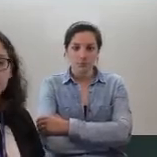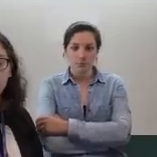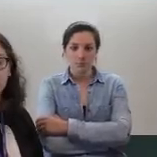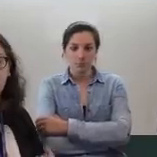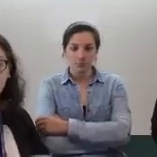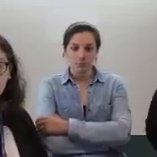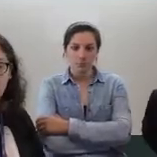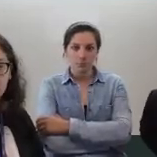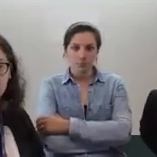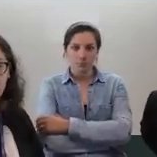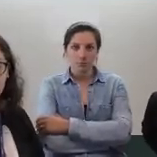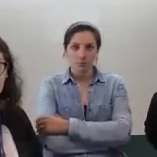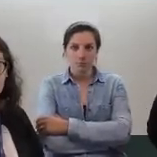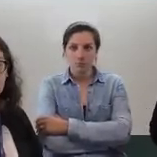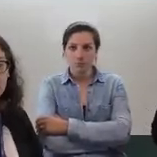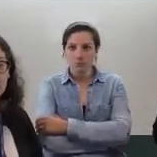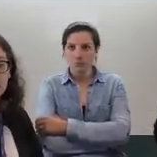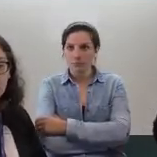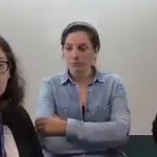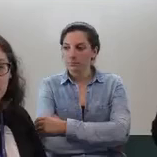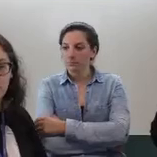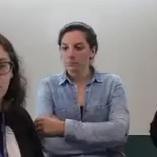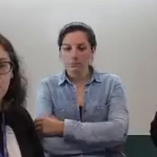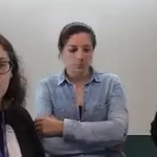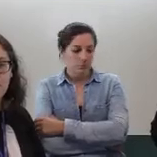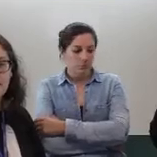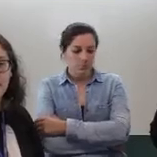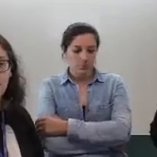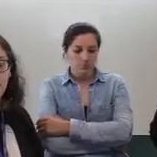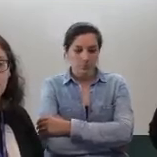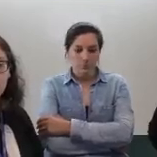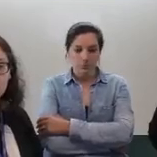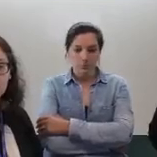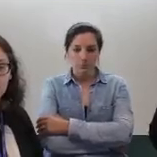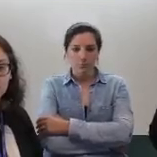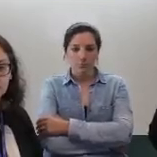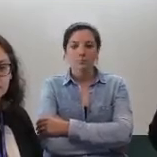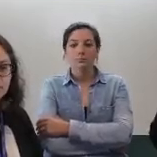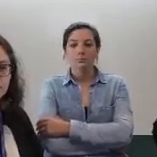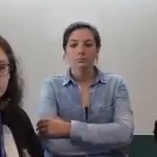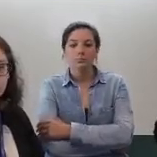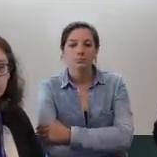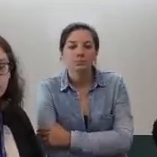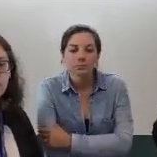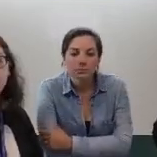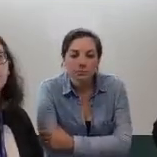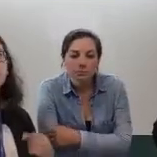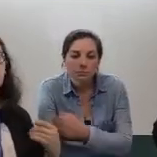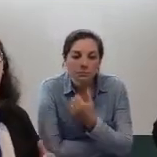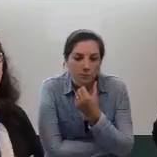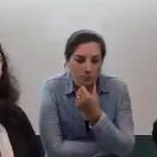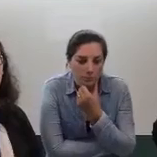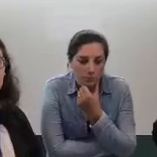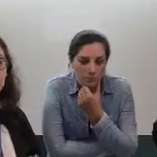casos e exemplos. O legal dessas dessas normas é que elas dão exemplo. Por exemplo, um livro. Se